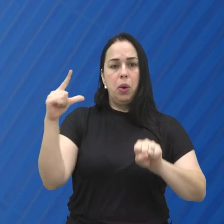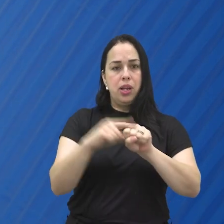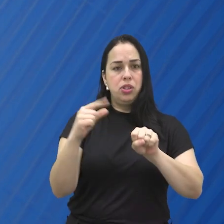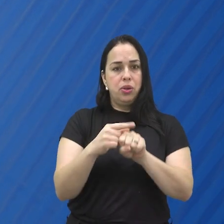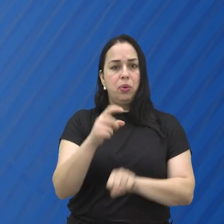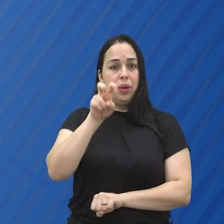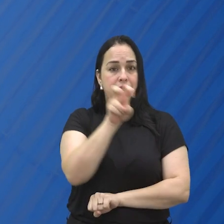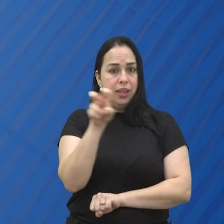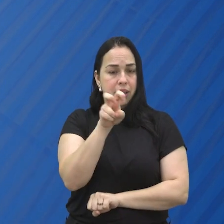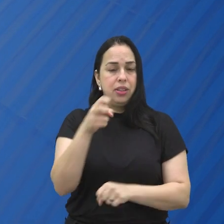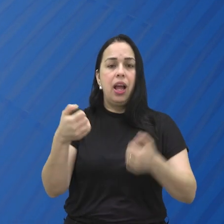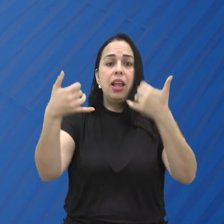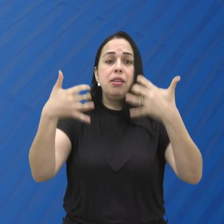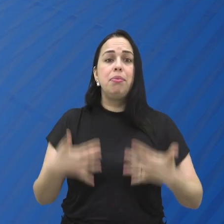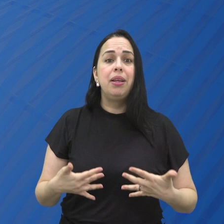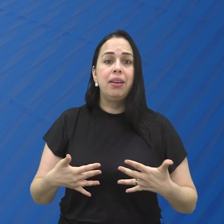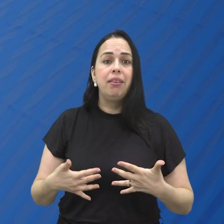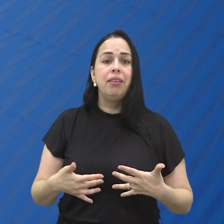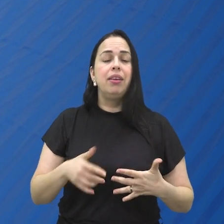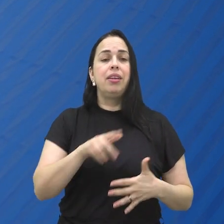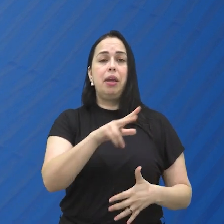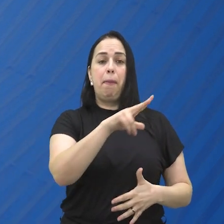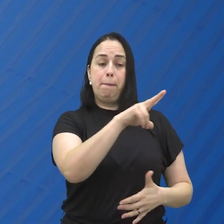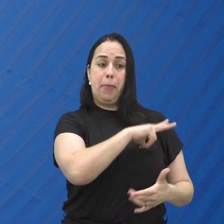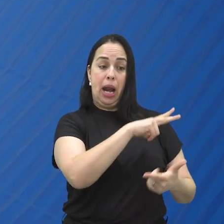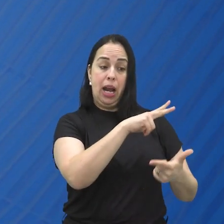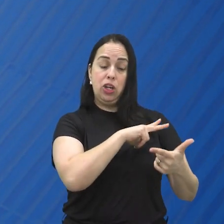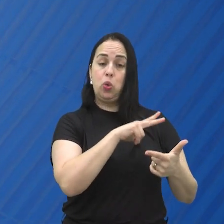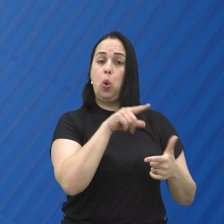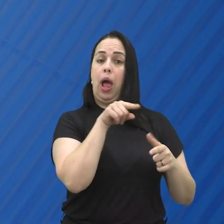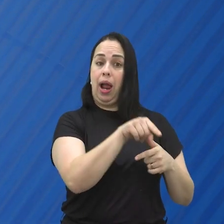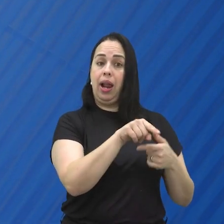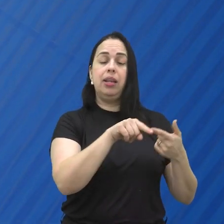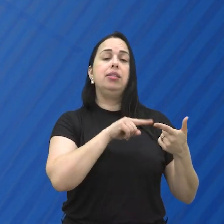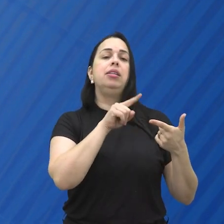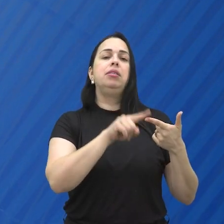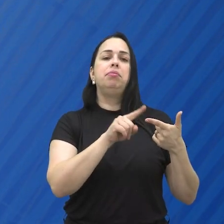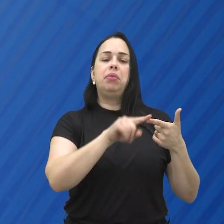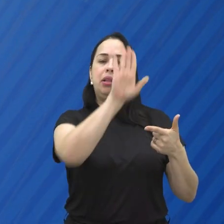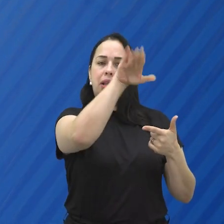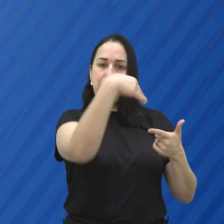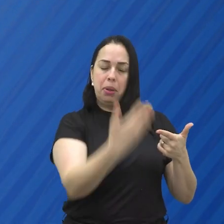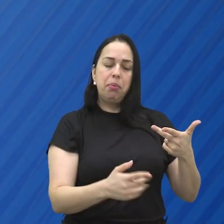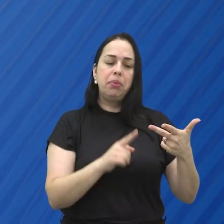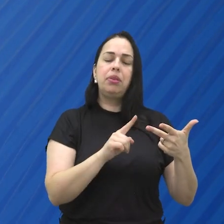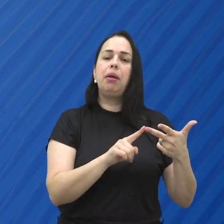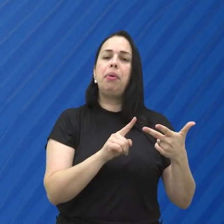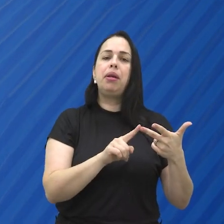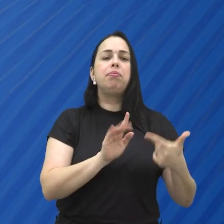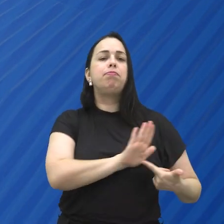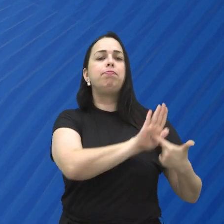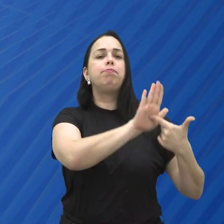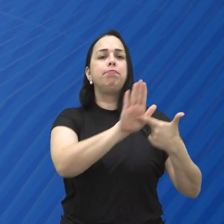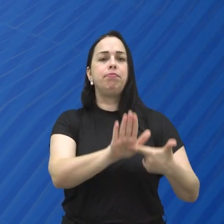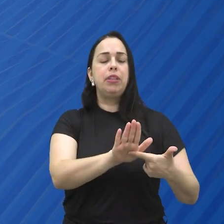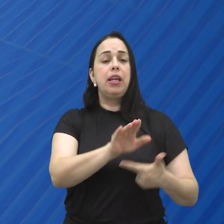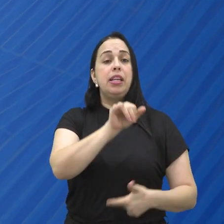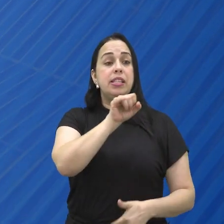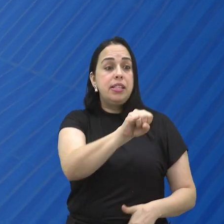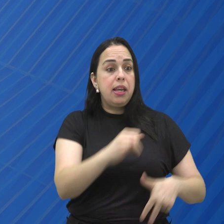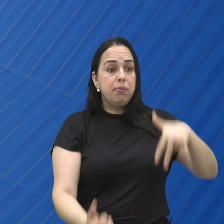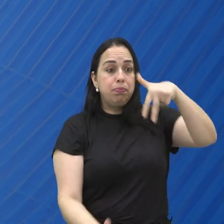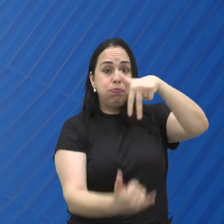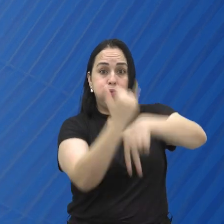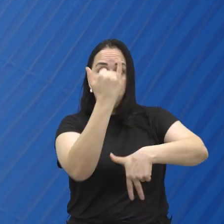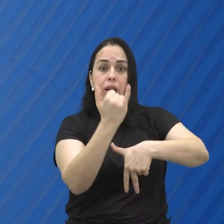5º garante a inviolabilidade da intimidade, da vida privada, da honra e imagem e permite que vítimas